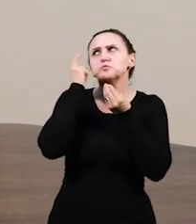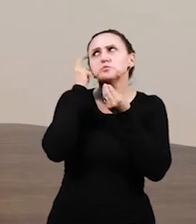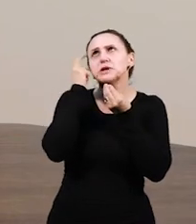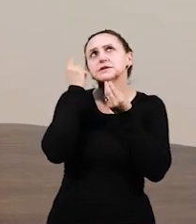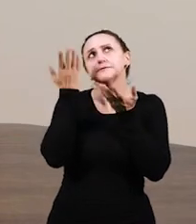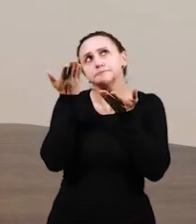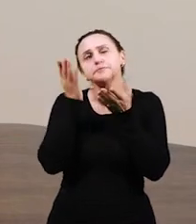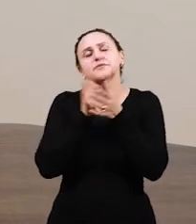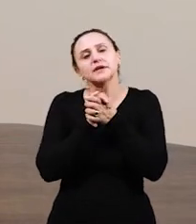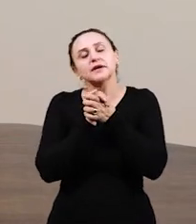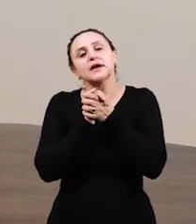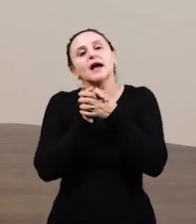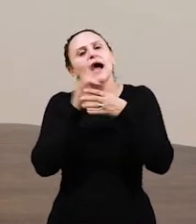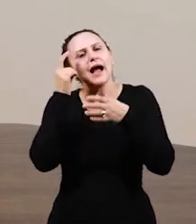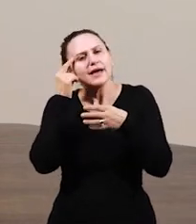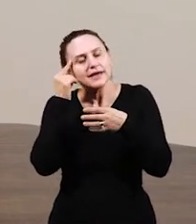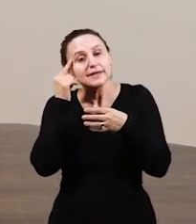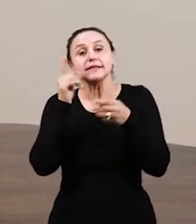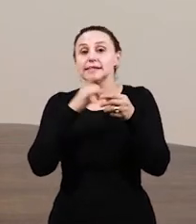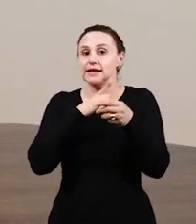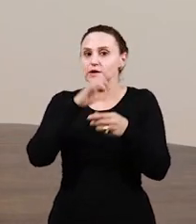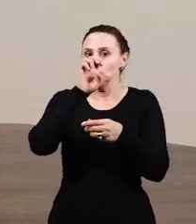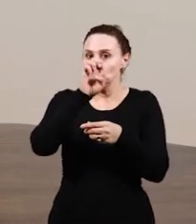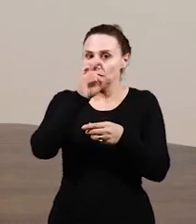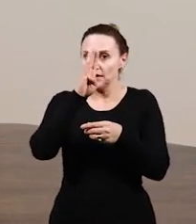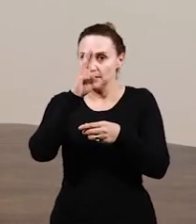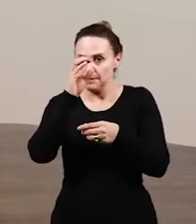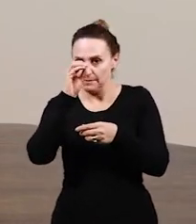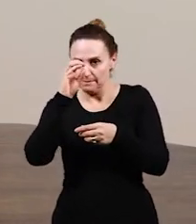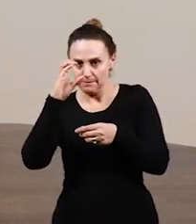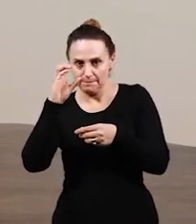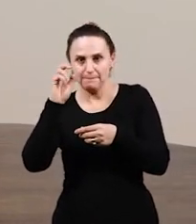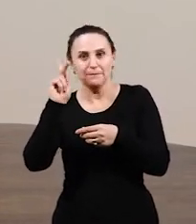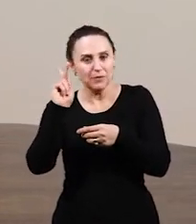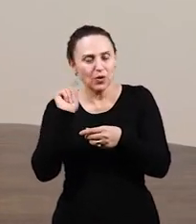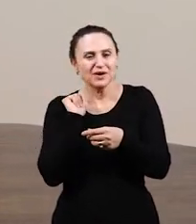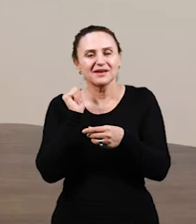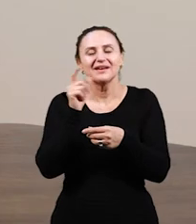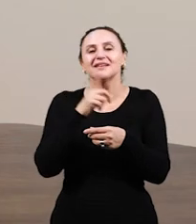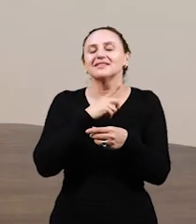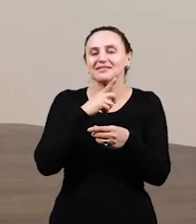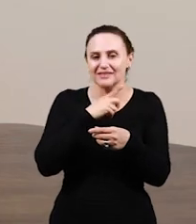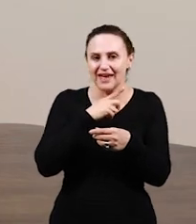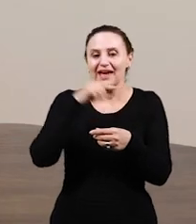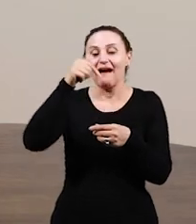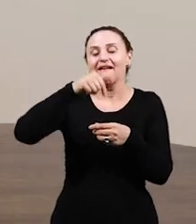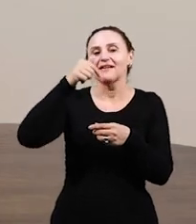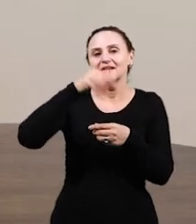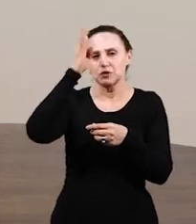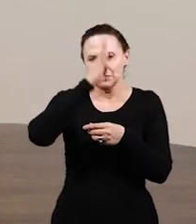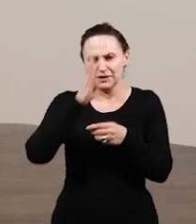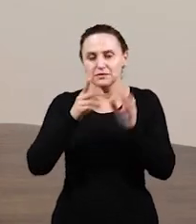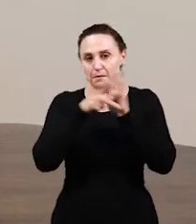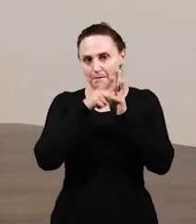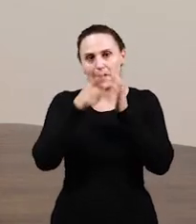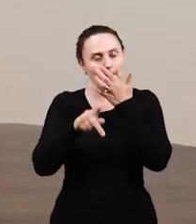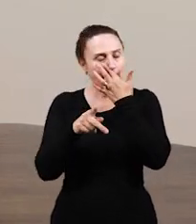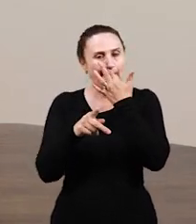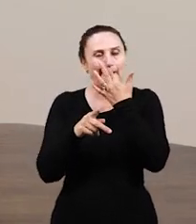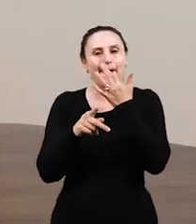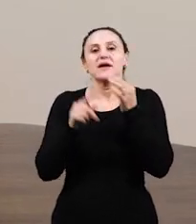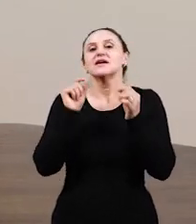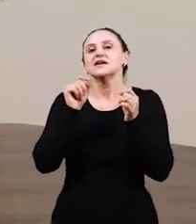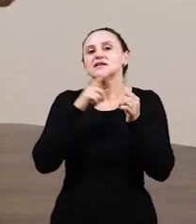aí Nós entramos então lá no e-book de vocês com a institucionalização da língua no Brasil especificamente E